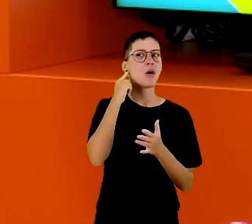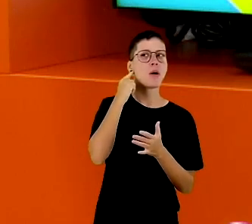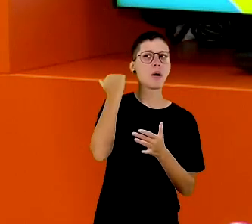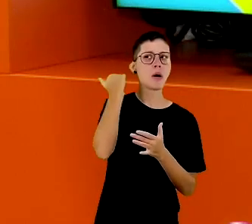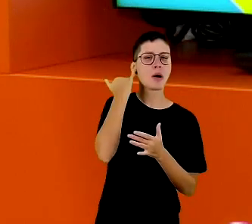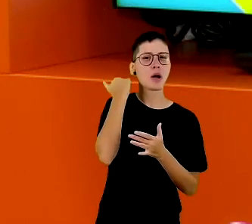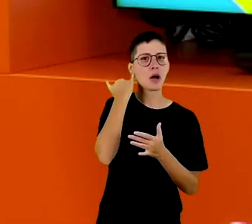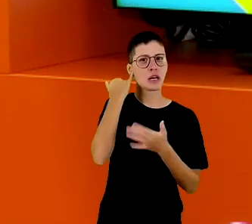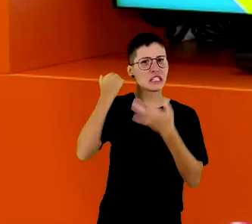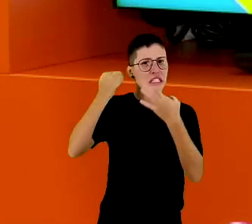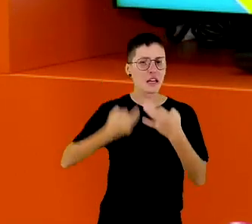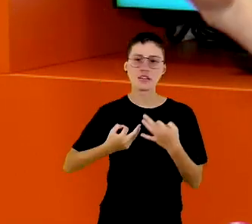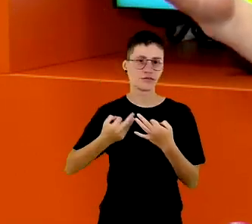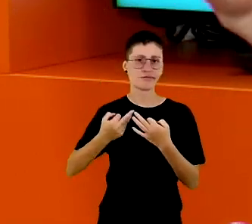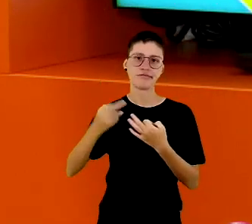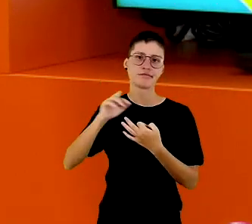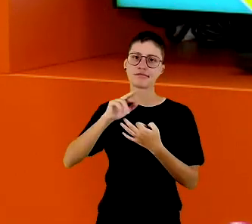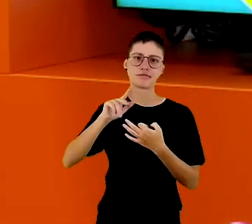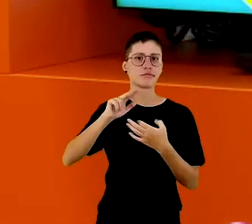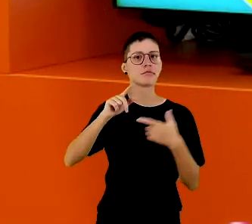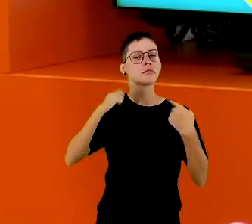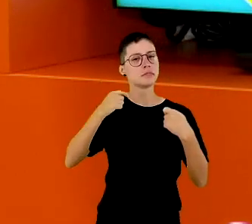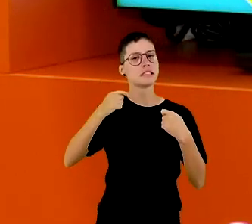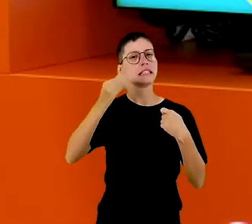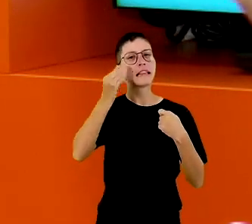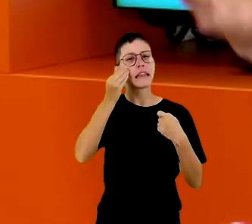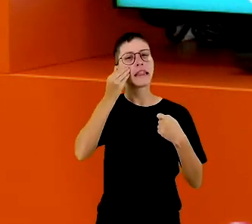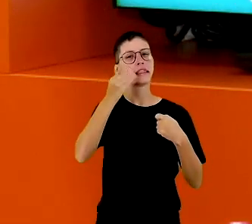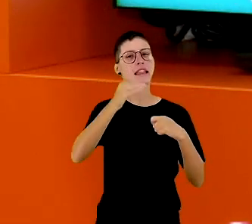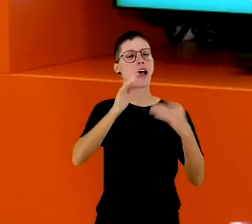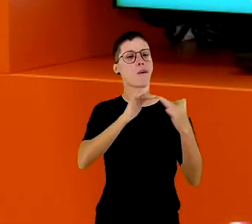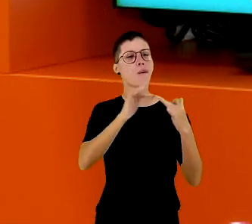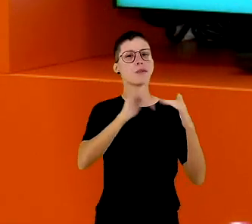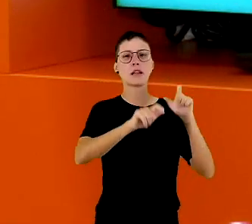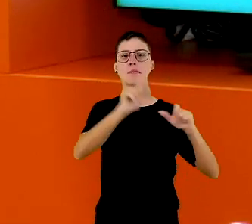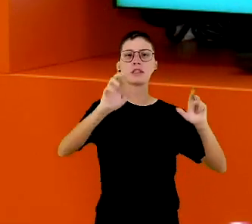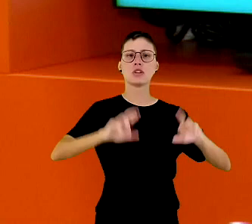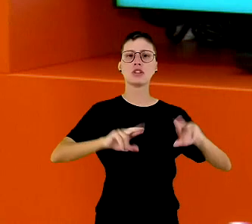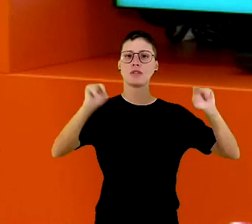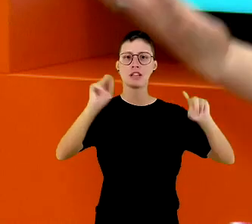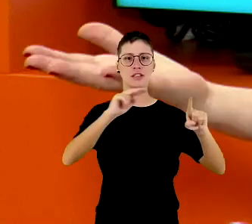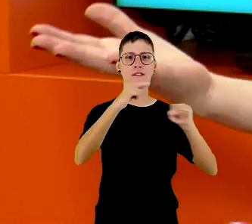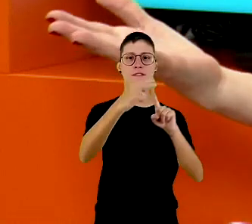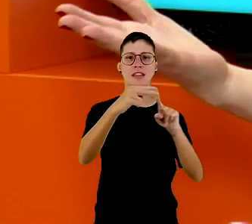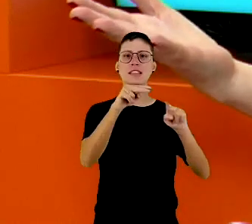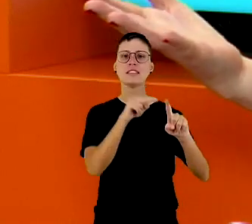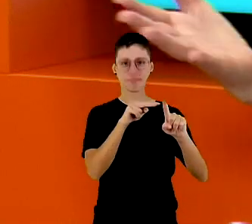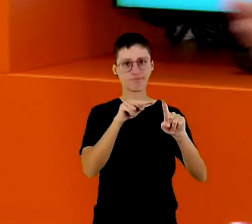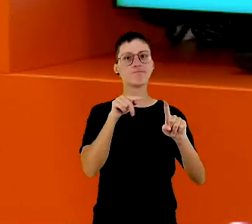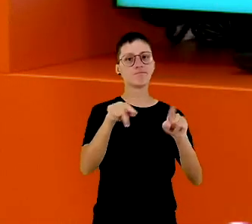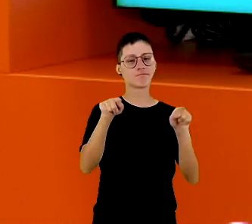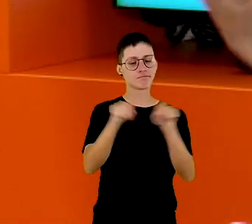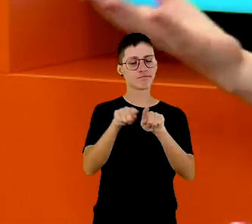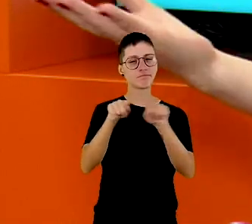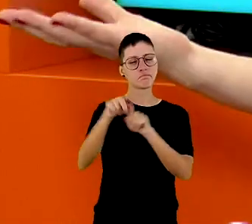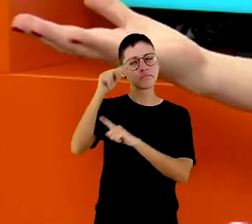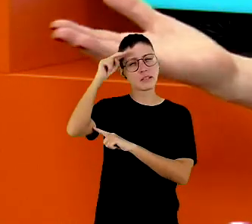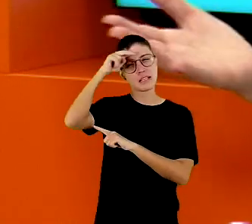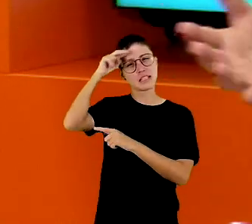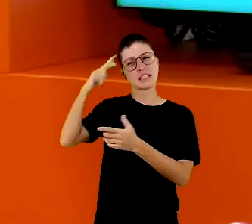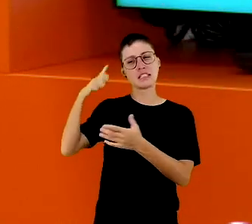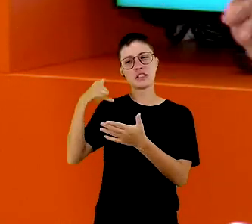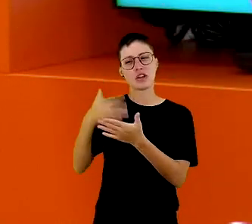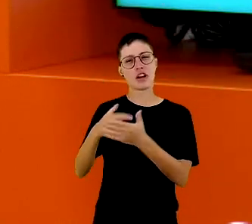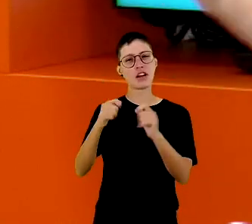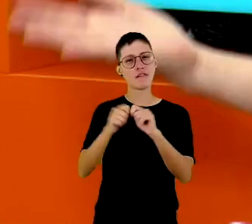correto. Né, escutar outras pessoas, outras visões e assim, histórias de vida, né, faz com que